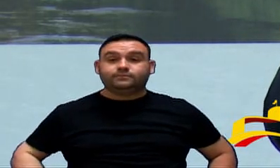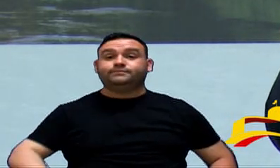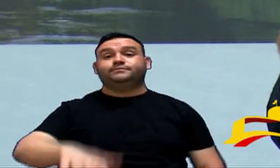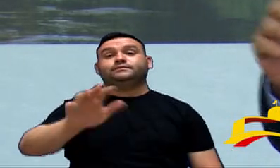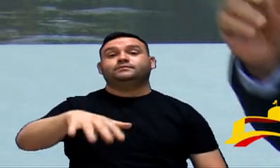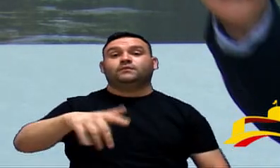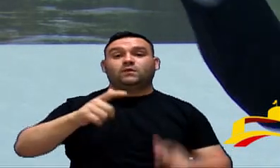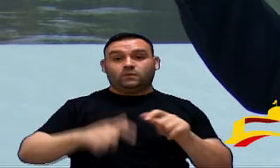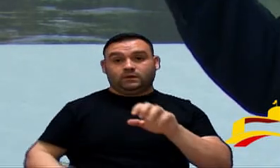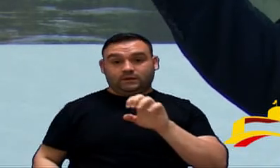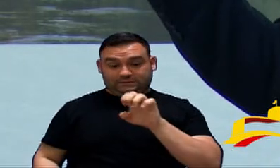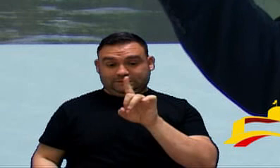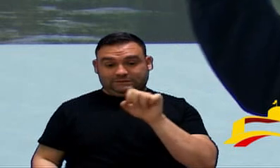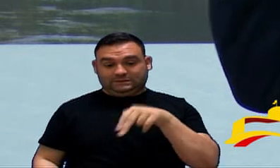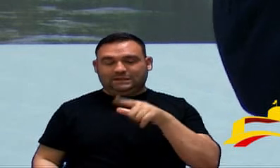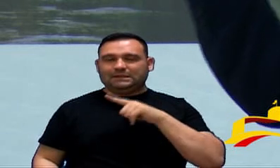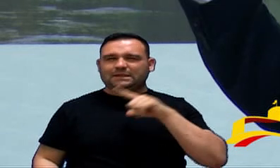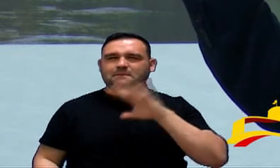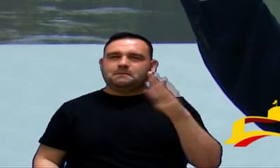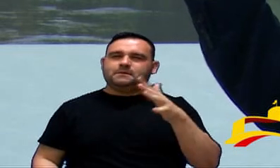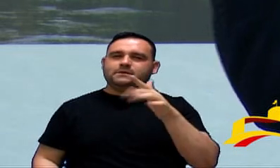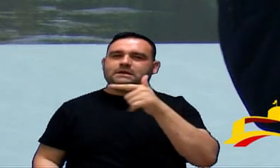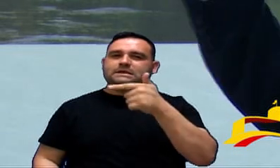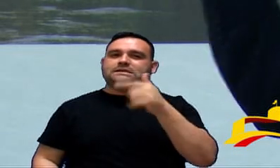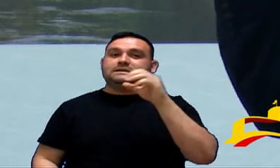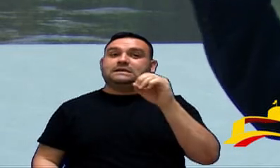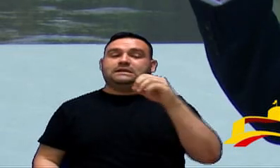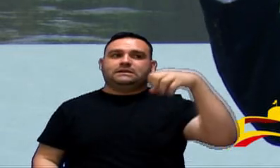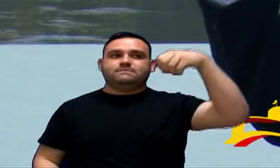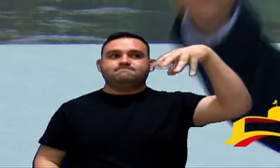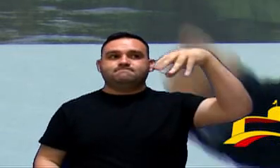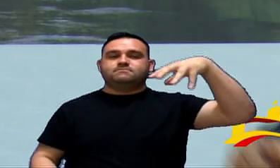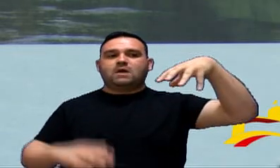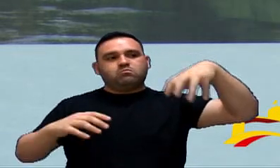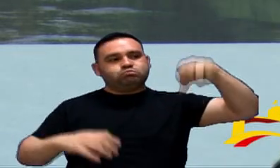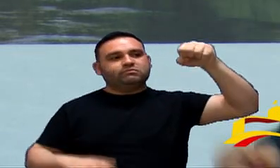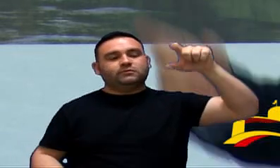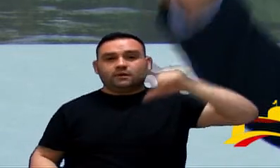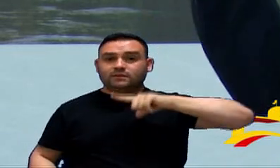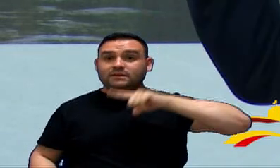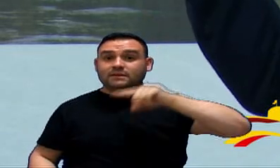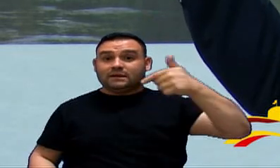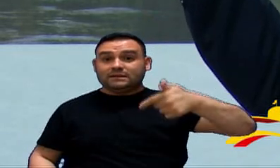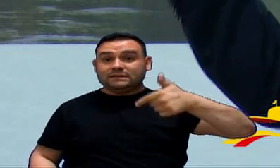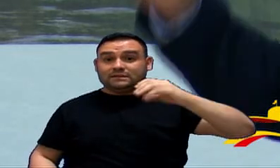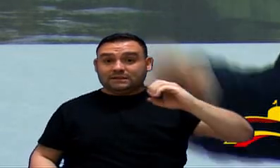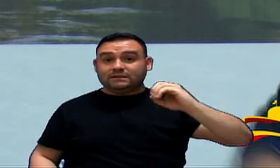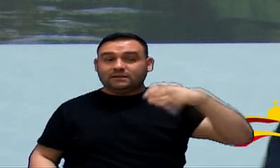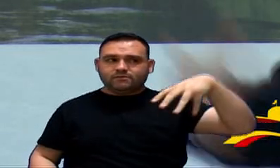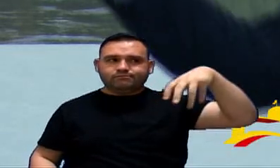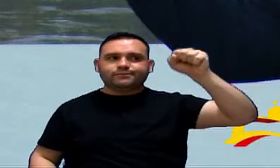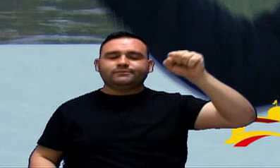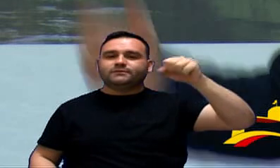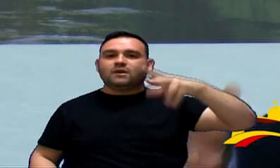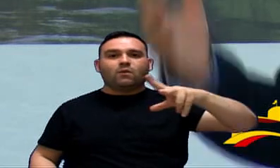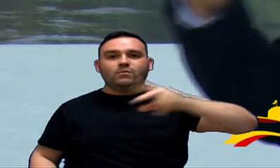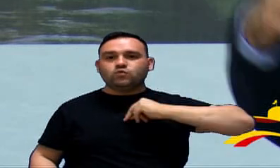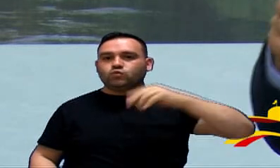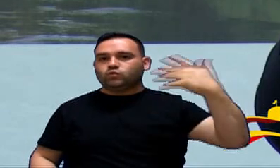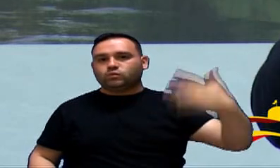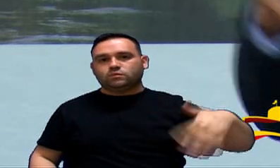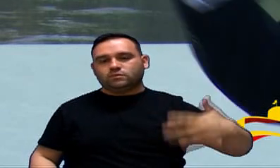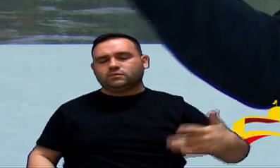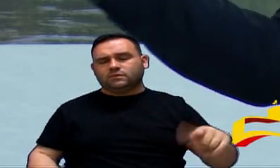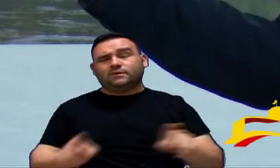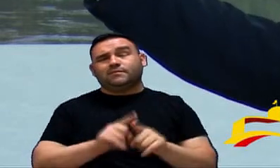Viu? Lá no Éden, nós chegamos a pegar 70 bicos de luz queimado. 70 bicos de luz queimado, um absurdo. Agora,